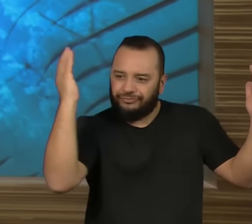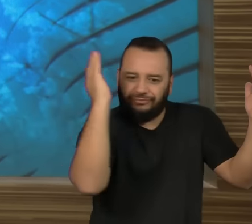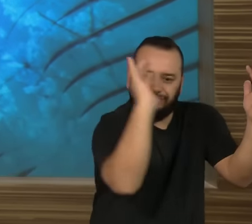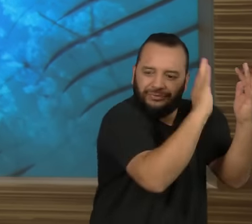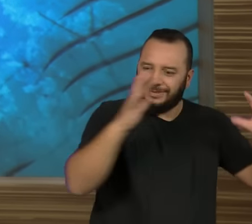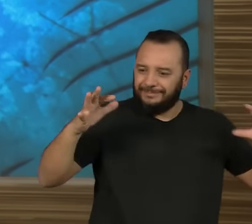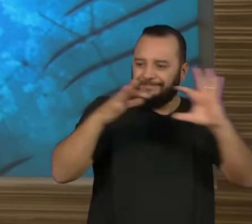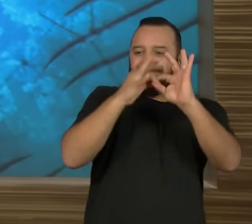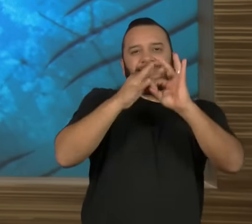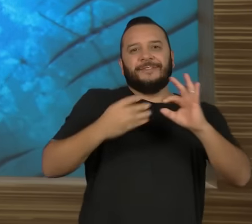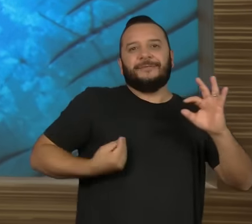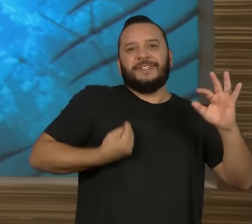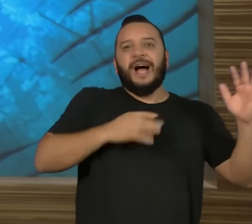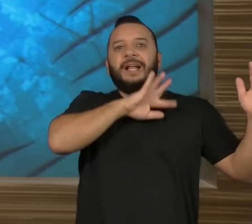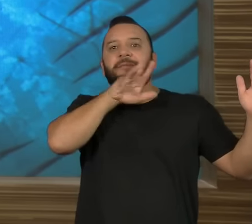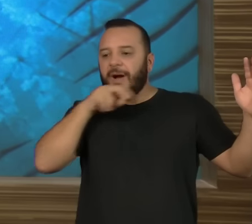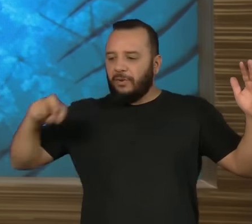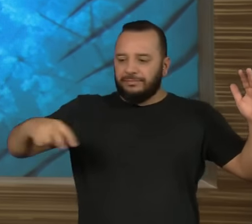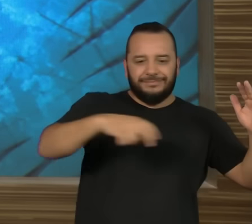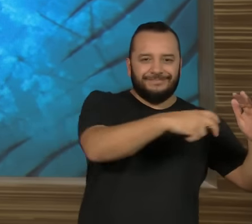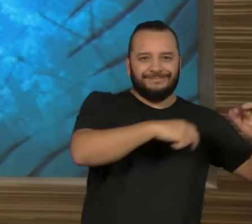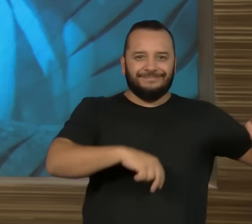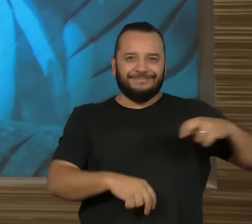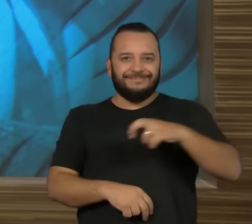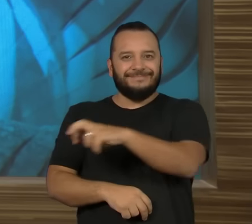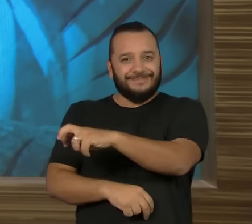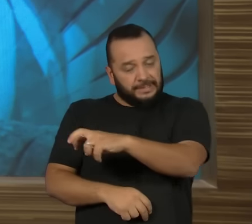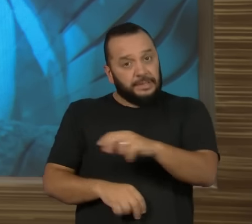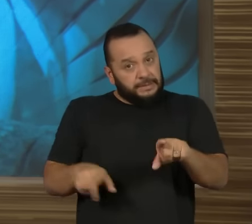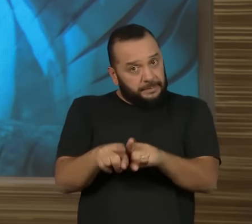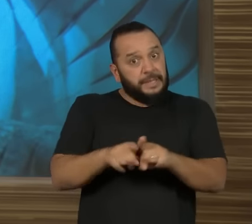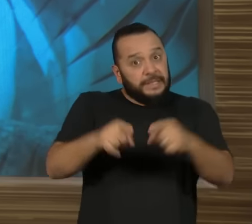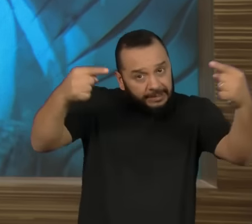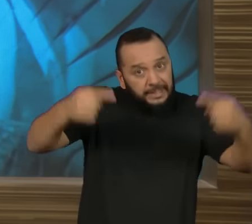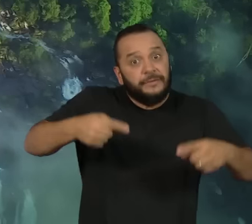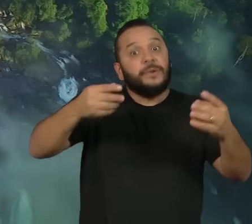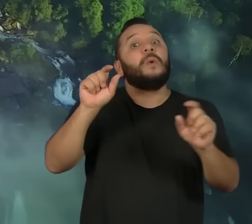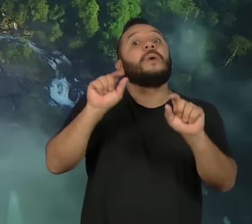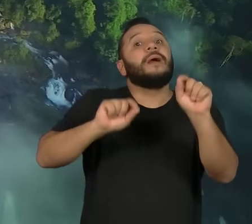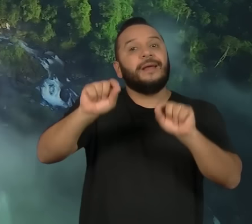biodiversidade. O desafio é envolver os proprietários rurais.